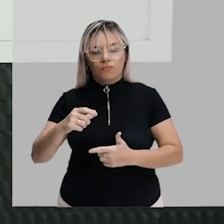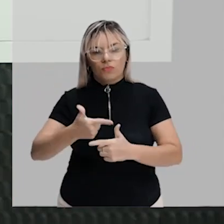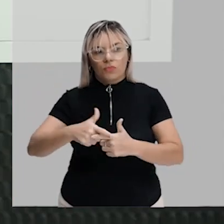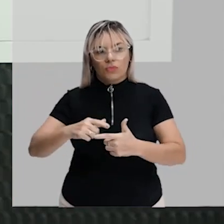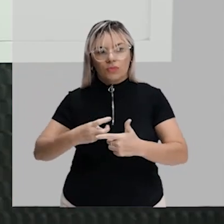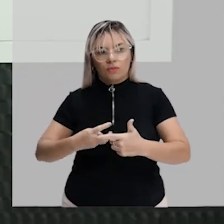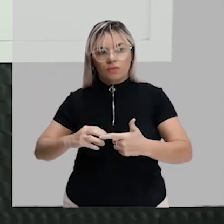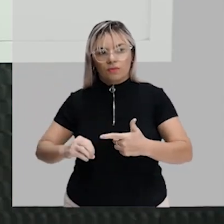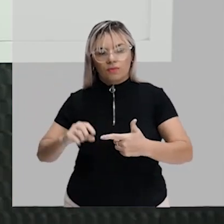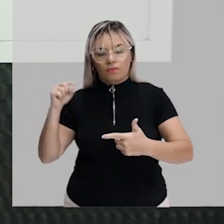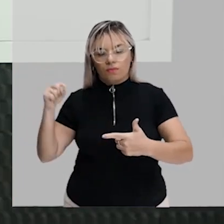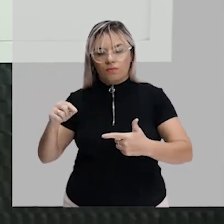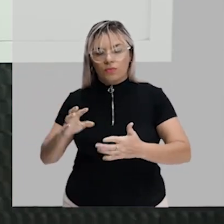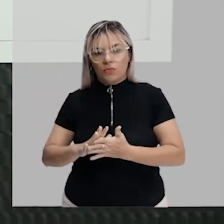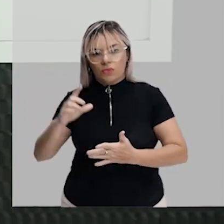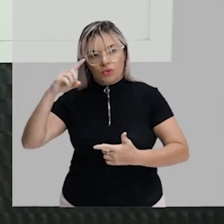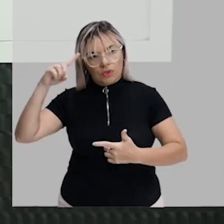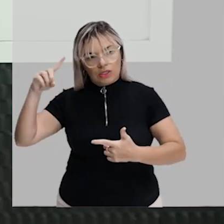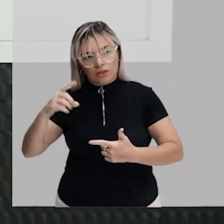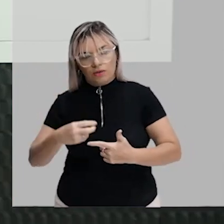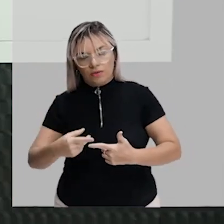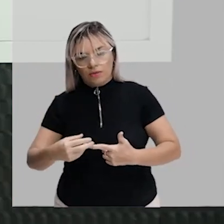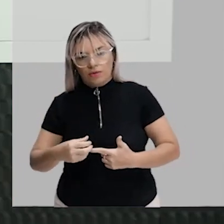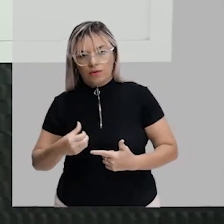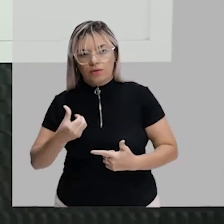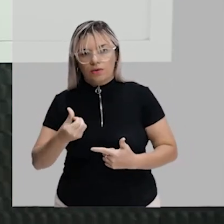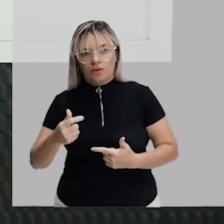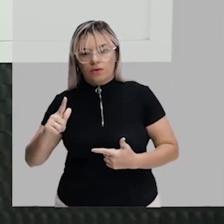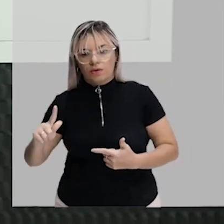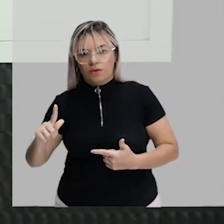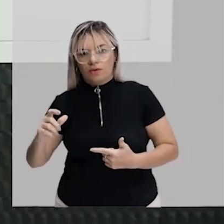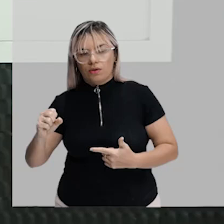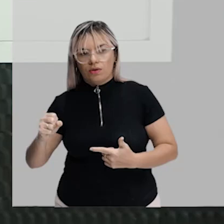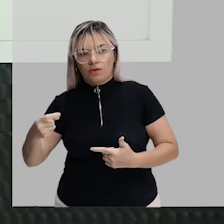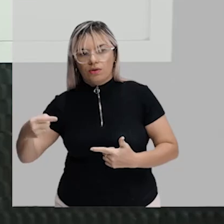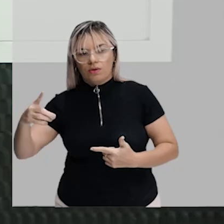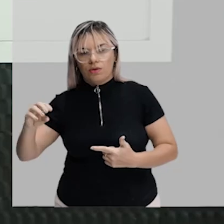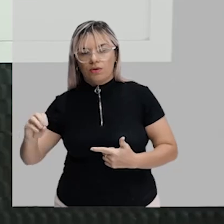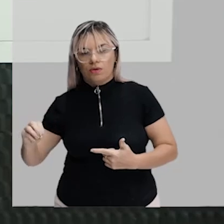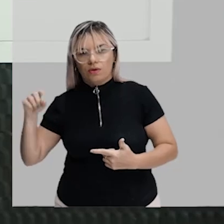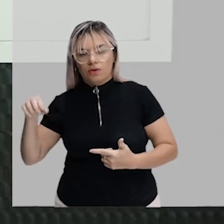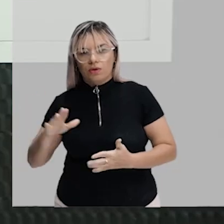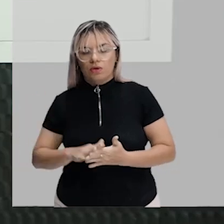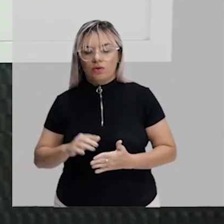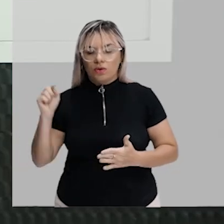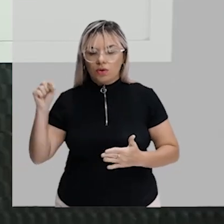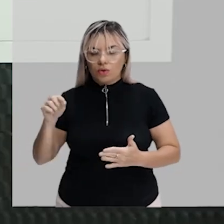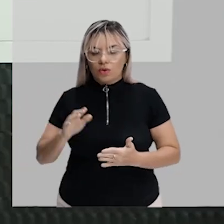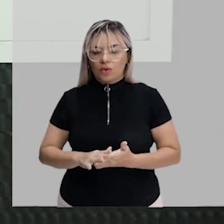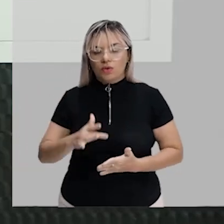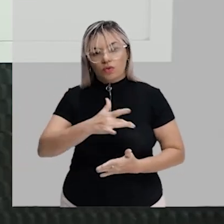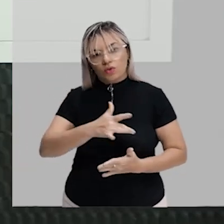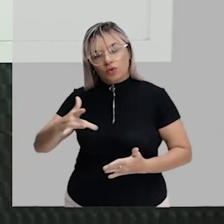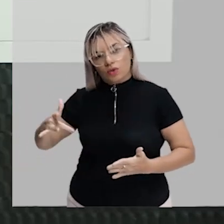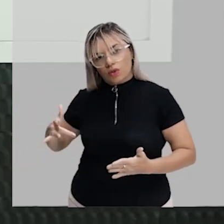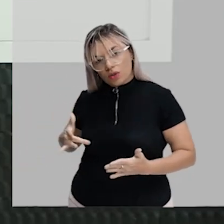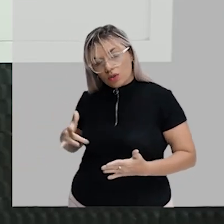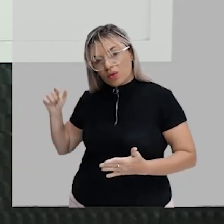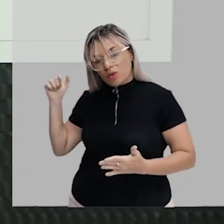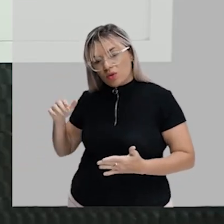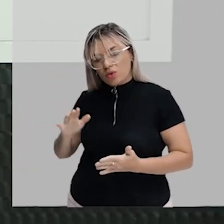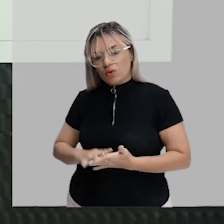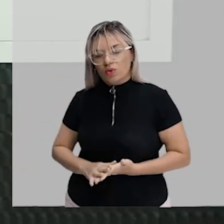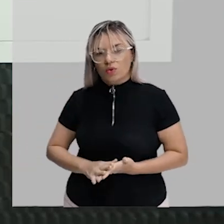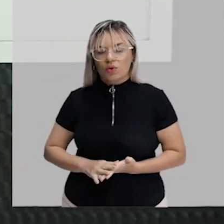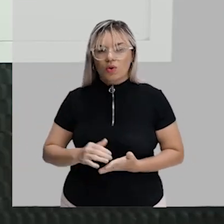o consumo dele diário é de 106 gramas de sódio, enquanto o recomendado é de